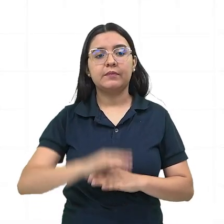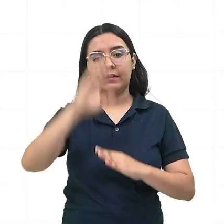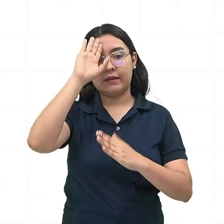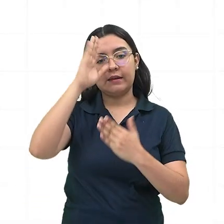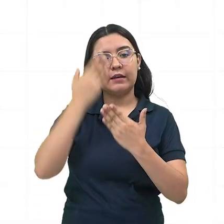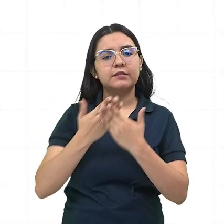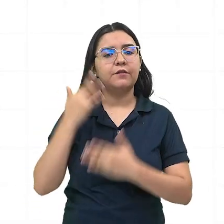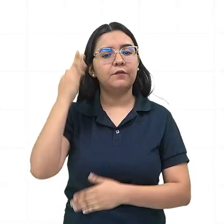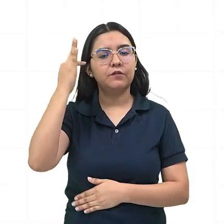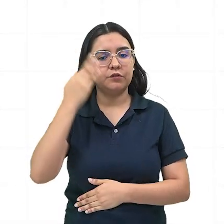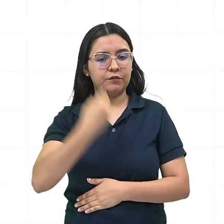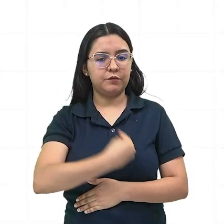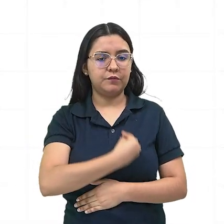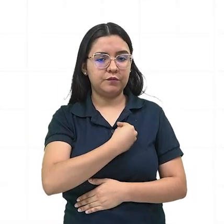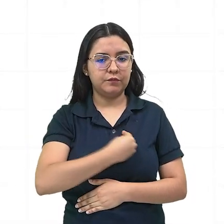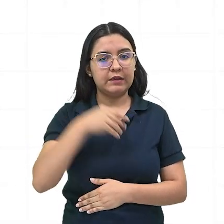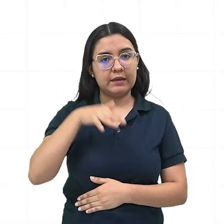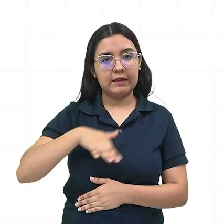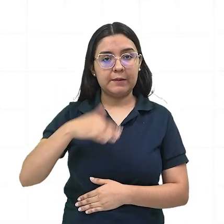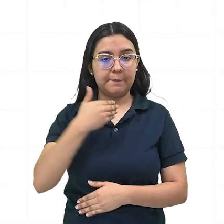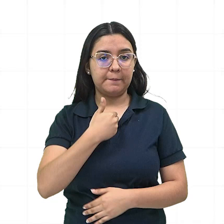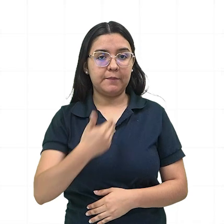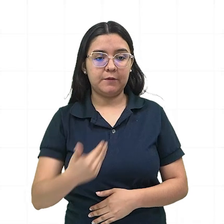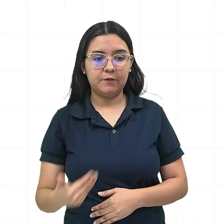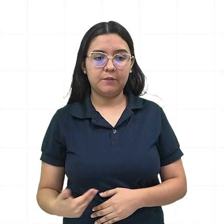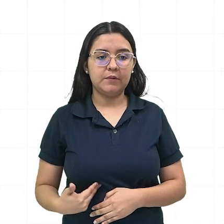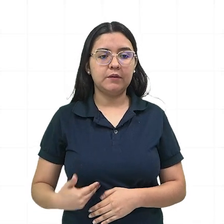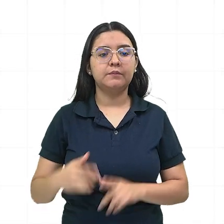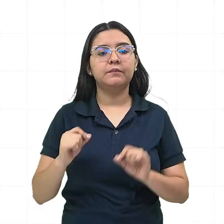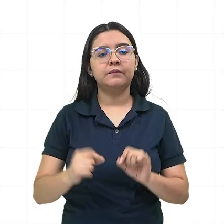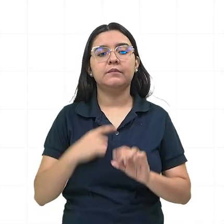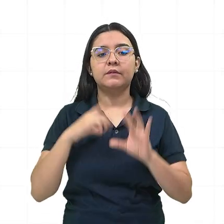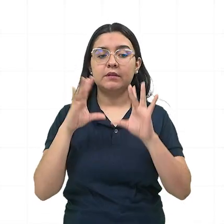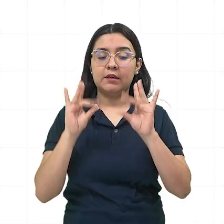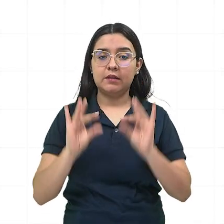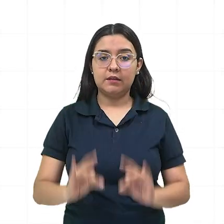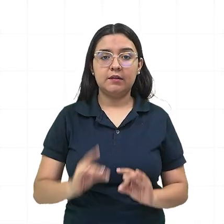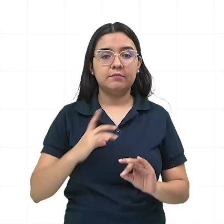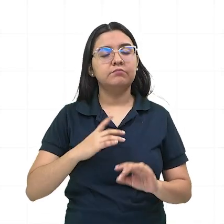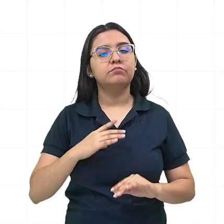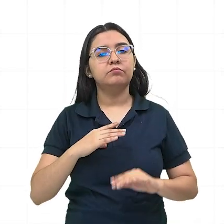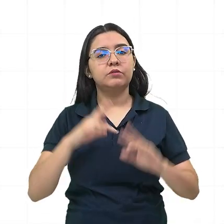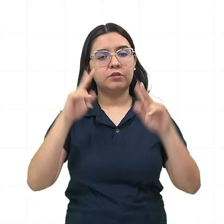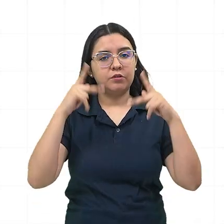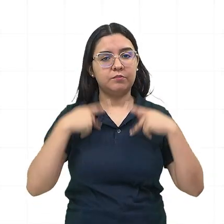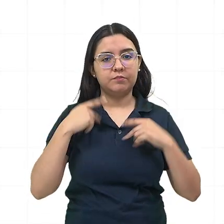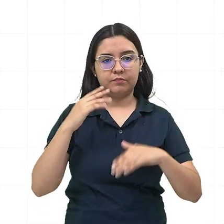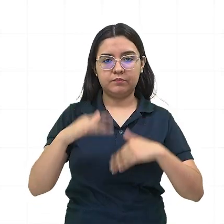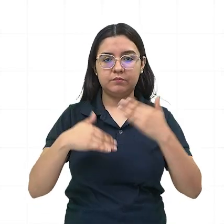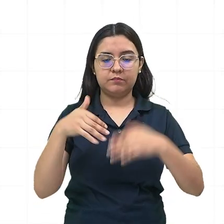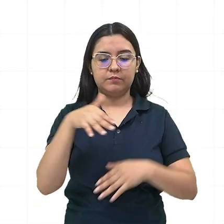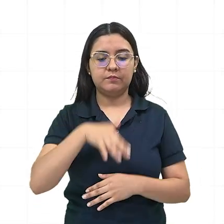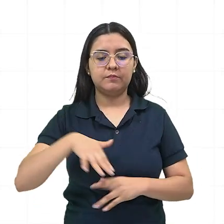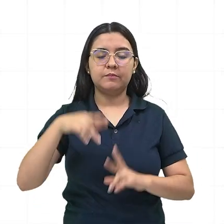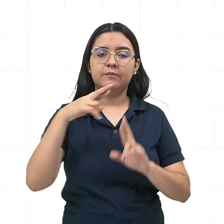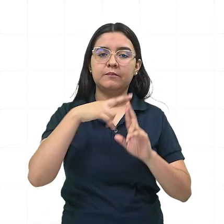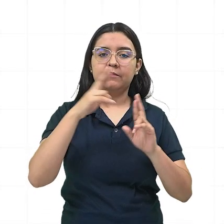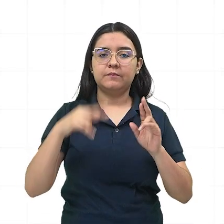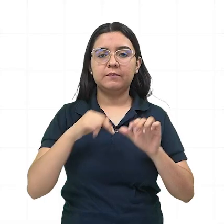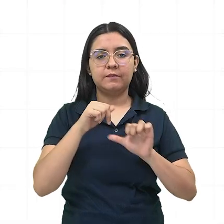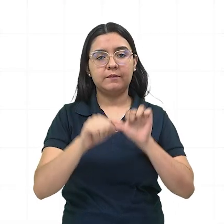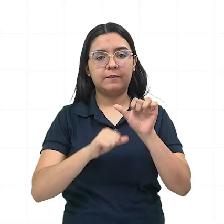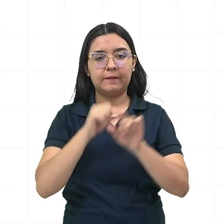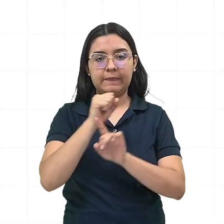Crenças, filosofias de vida e esfera pública. A formação integral do ser humano, a dimensão religiosa e a